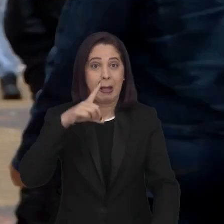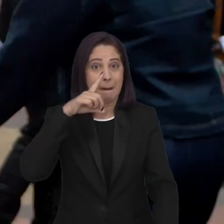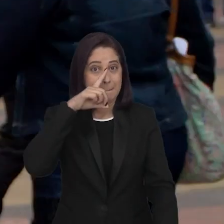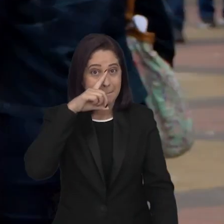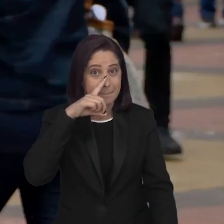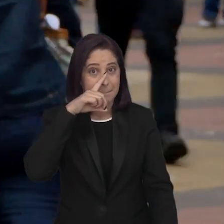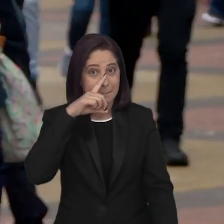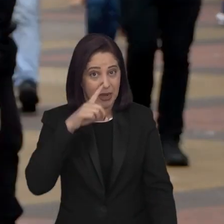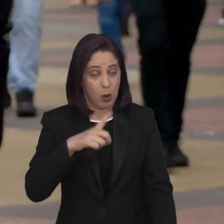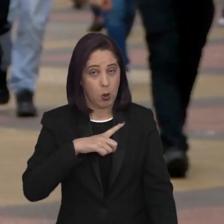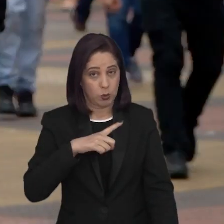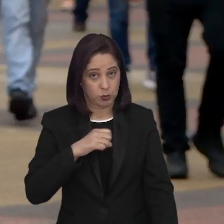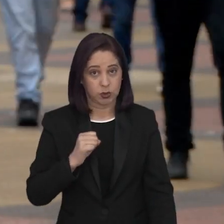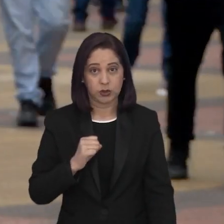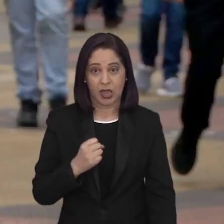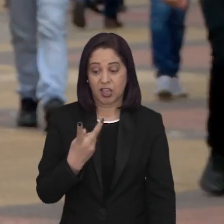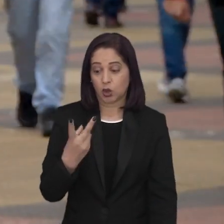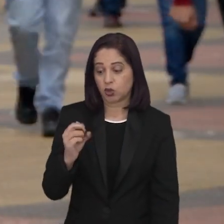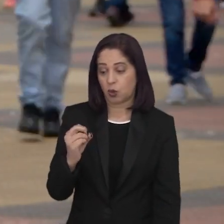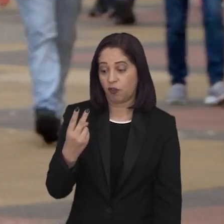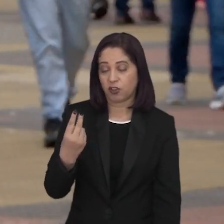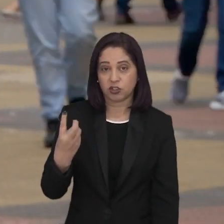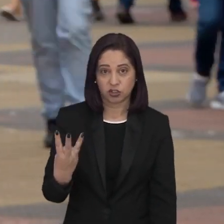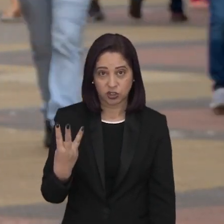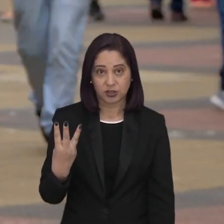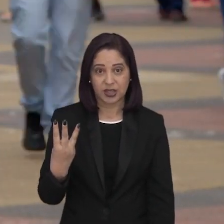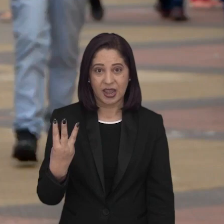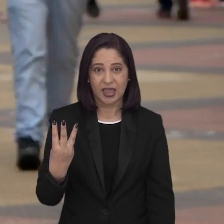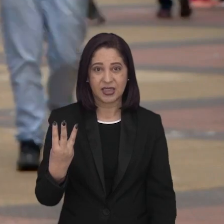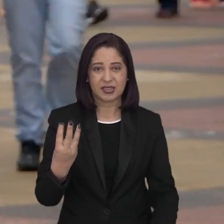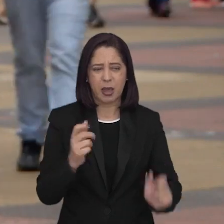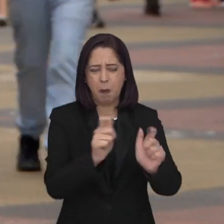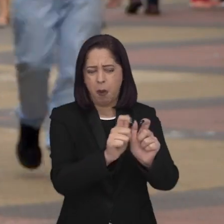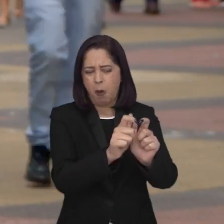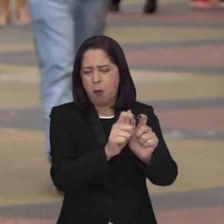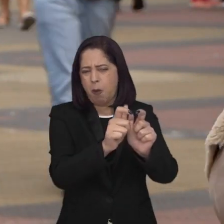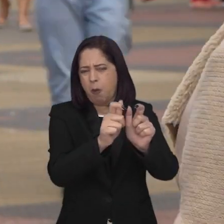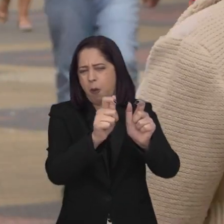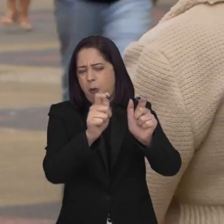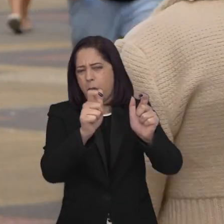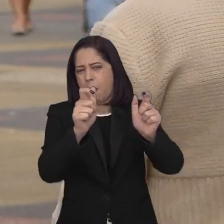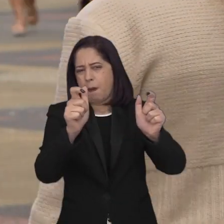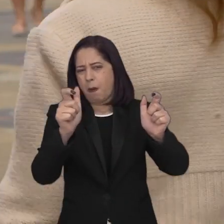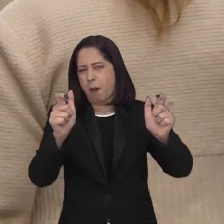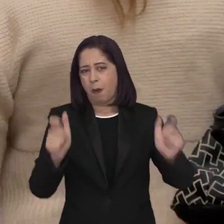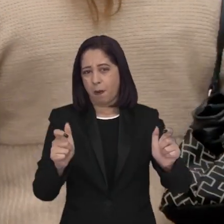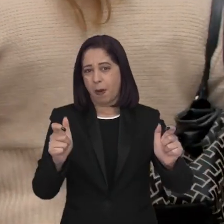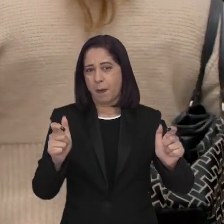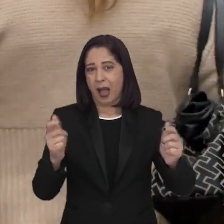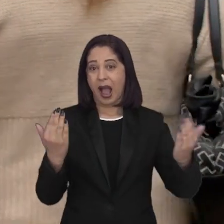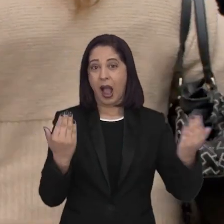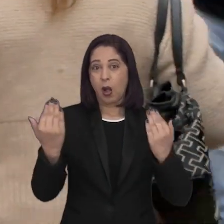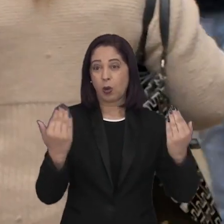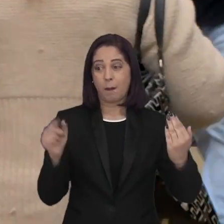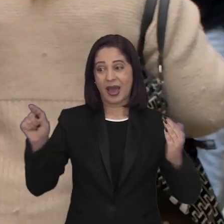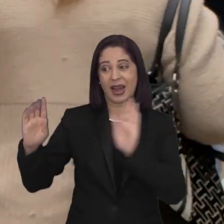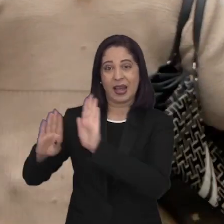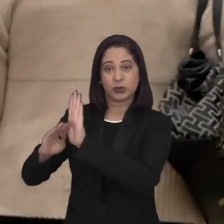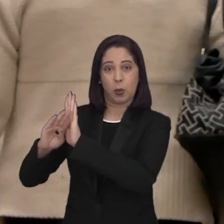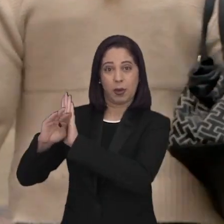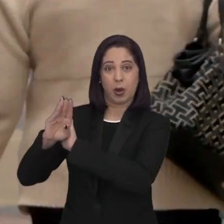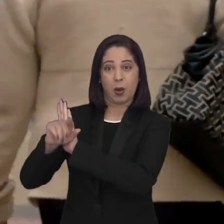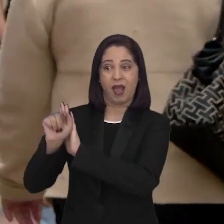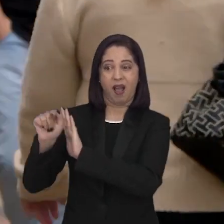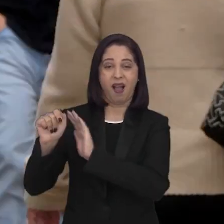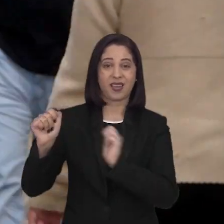que esse universo é cada vez maior. E em 2023, o número de apostadores se tornou maior do que o